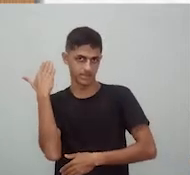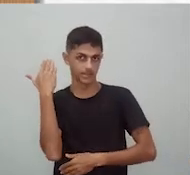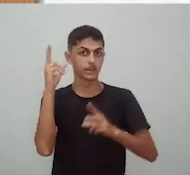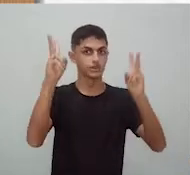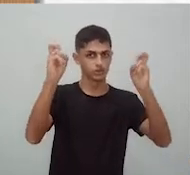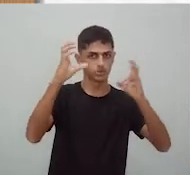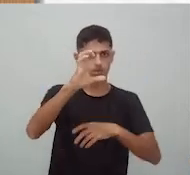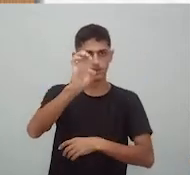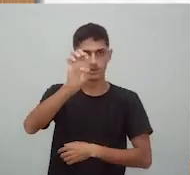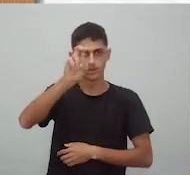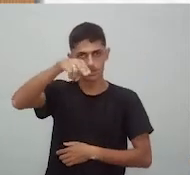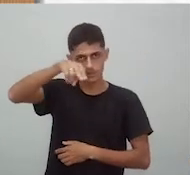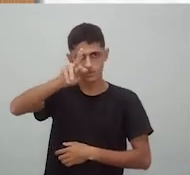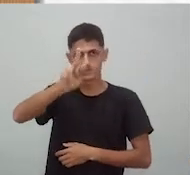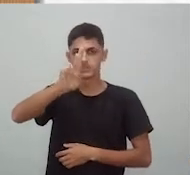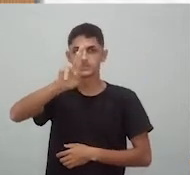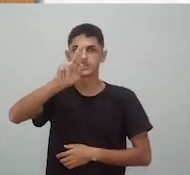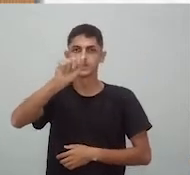Então,